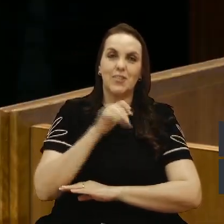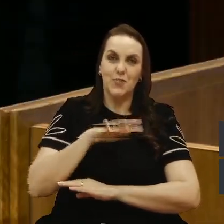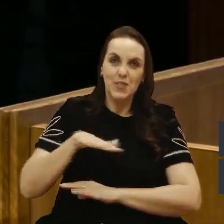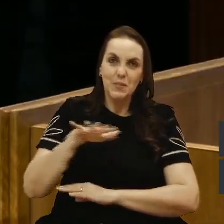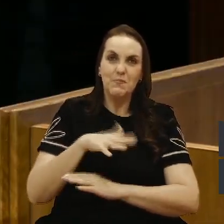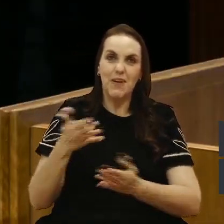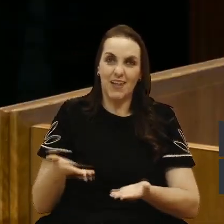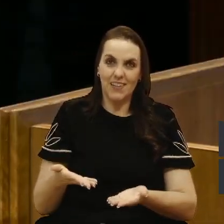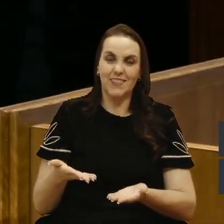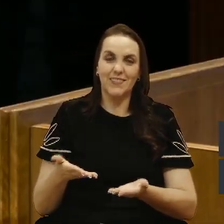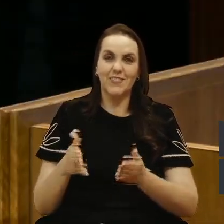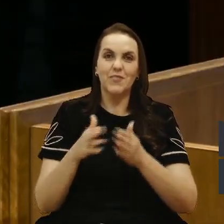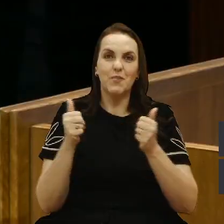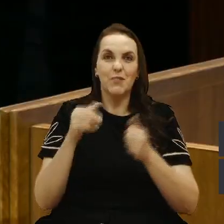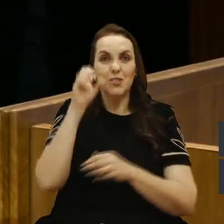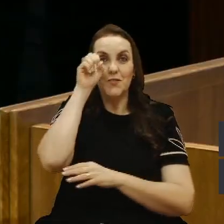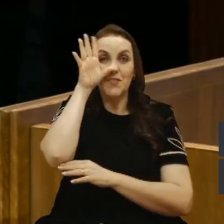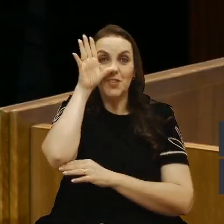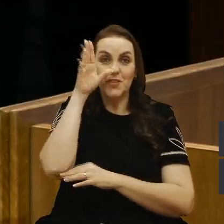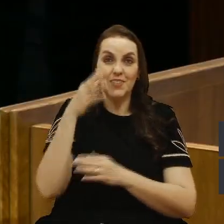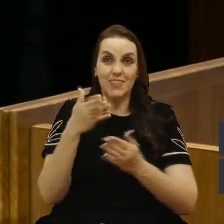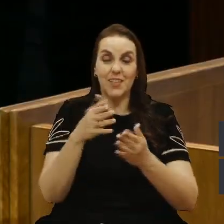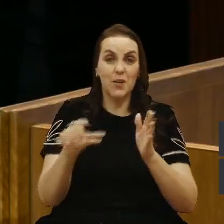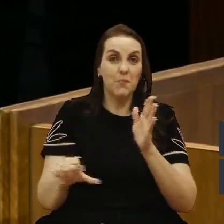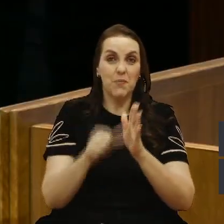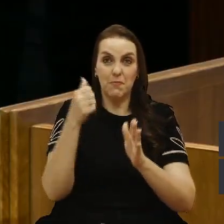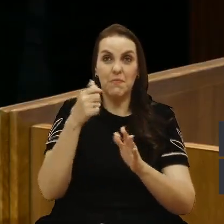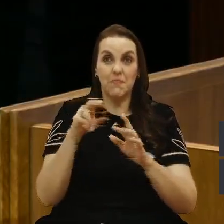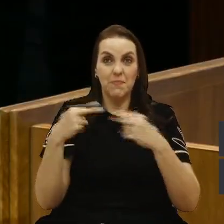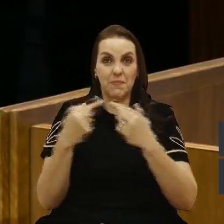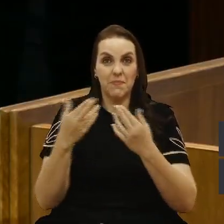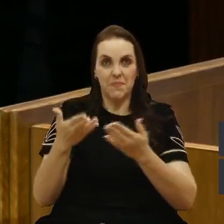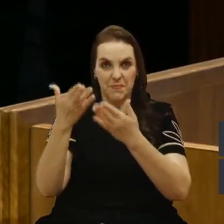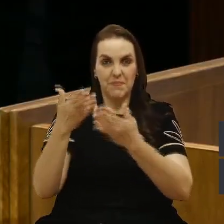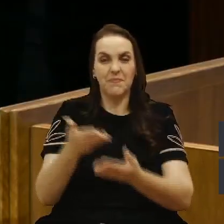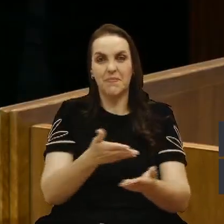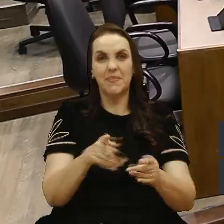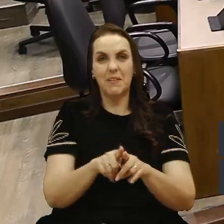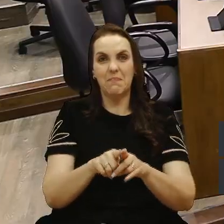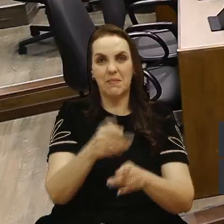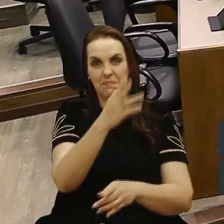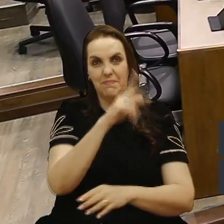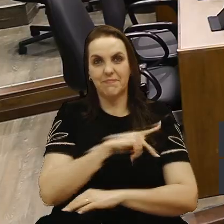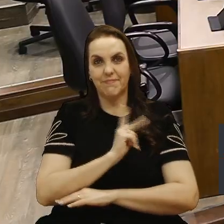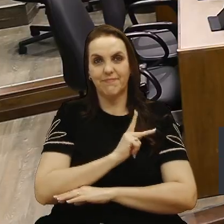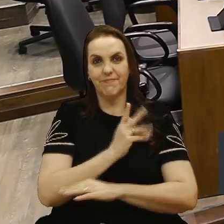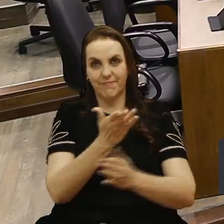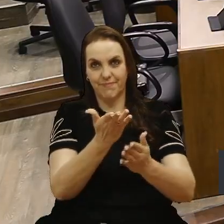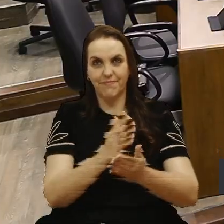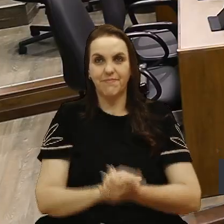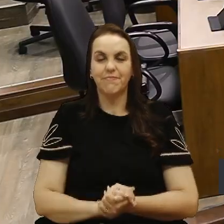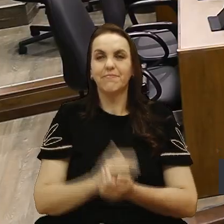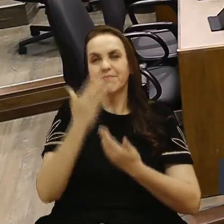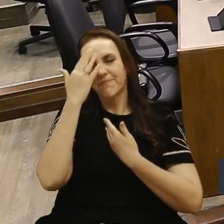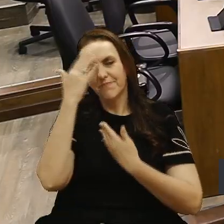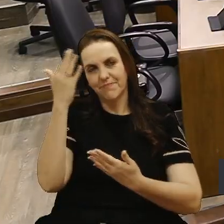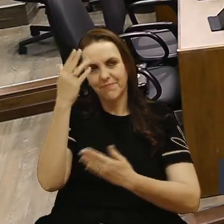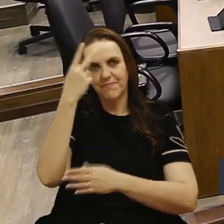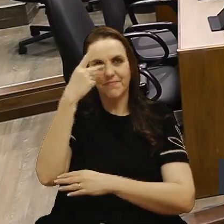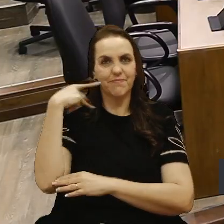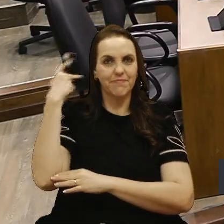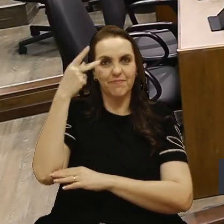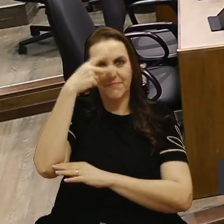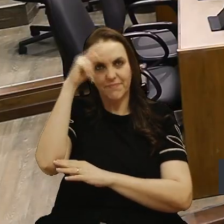Vou pedir ao vereador Fiuza que ele repasse o primeiro expediente dele. Obrigado, vereador Pedro. Obrigado, vereador Edson da